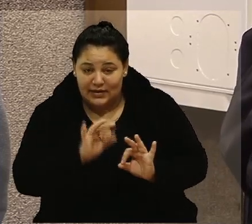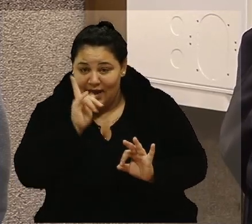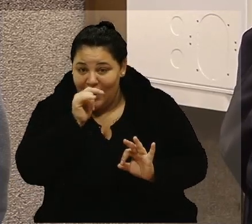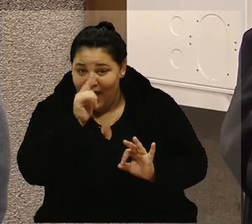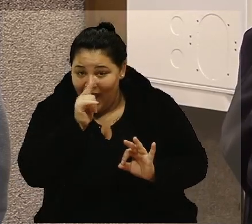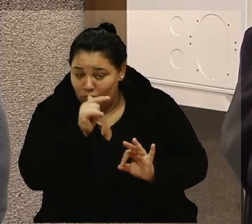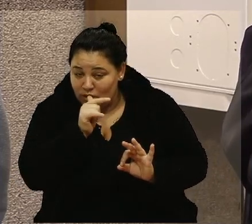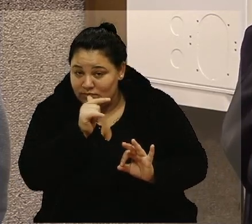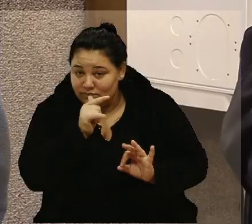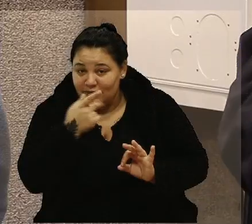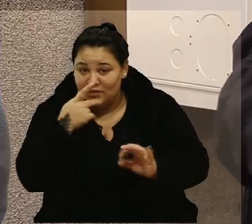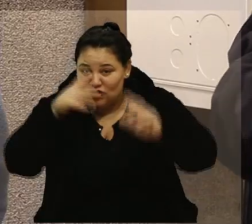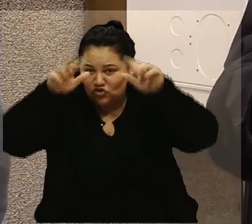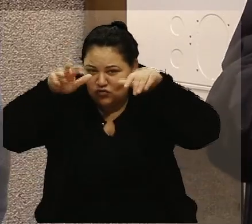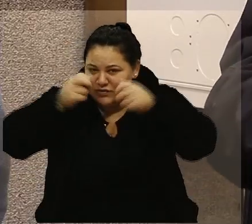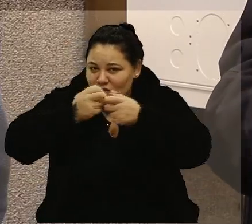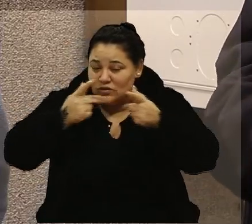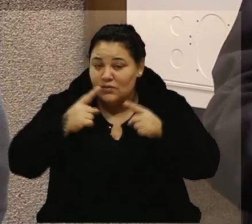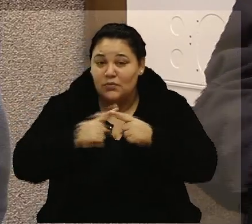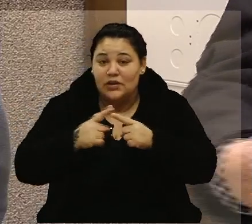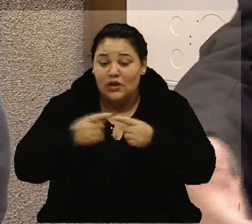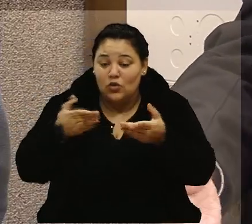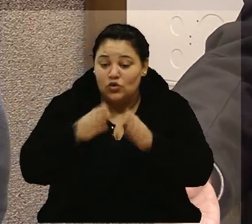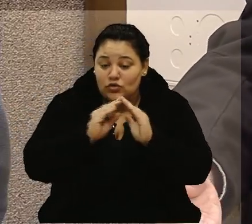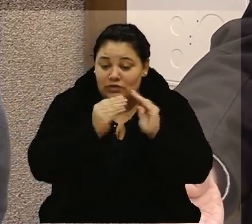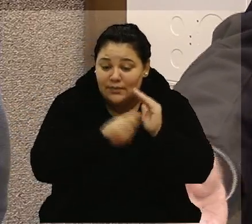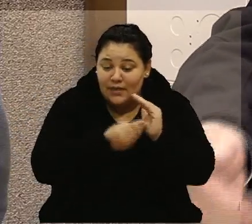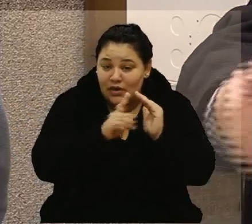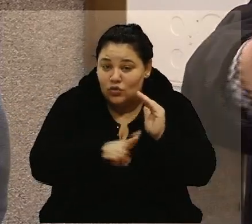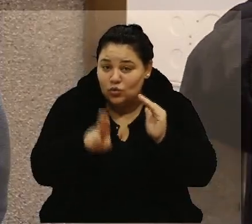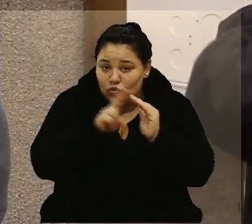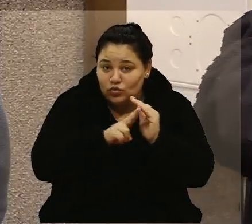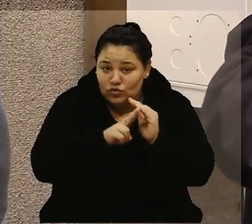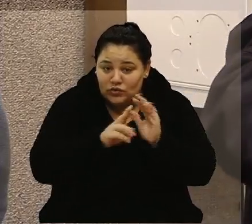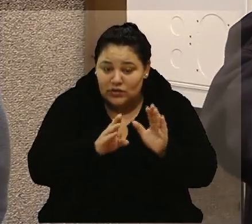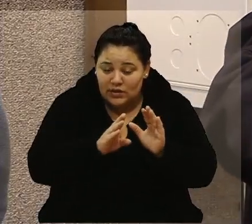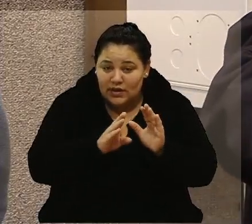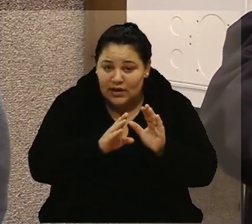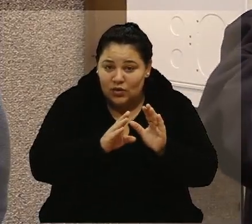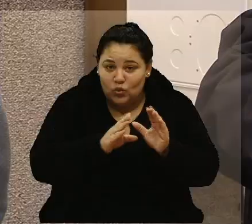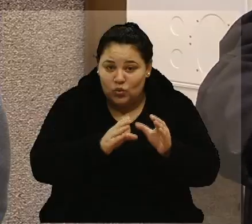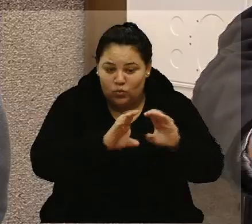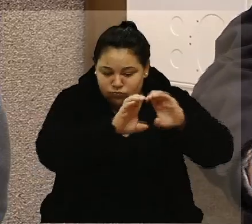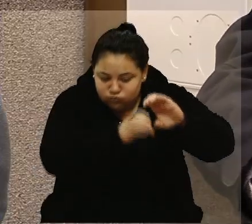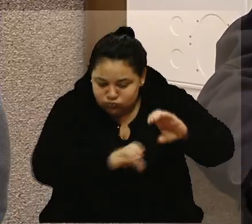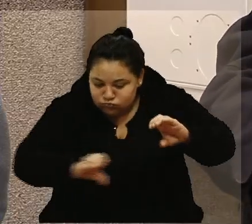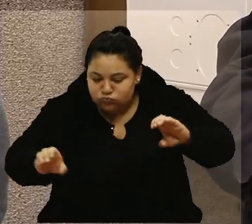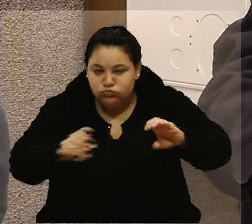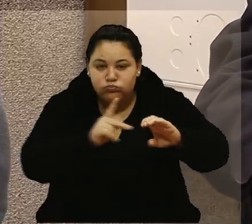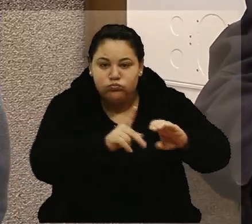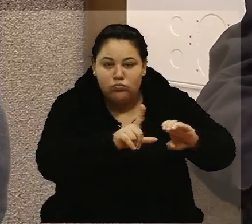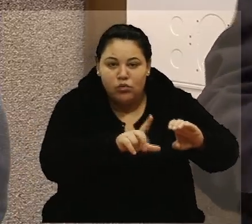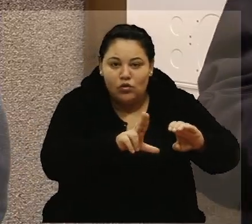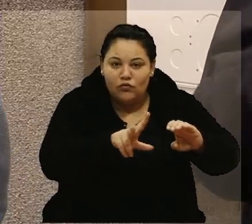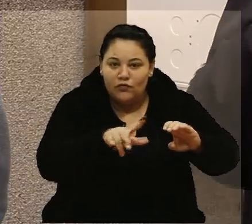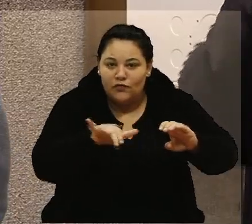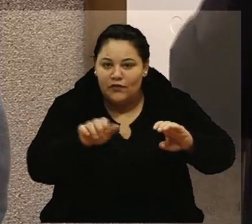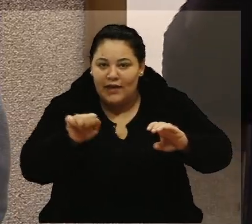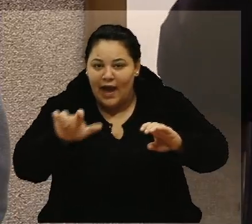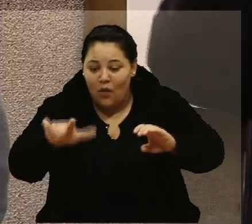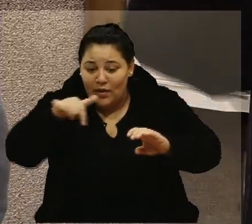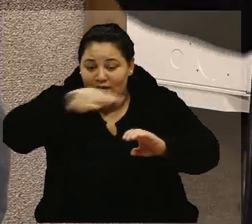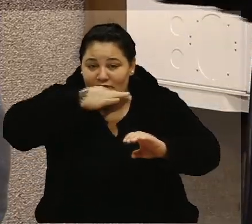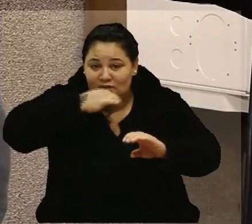por conta de que hoje o SAMAI utiliza a rede pluvial. Né? Nós, em Caxias, aqui adotamos o sistema de esgoto misto, onde